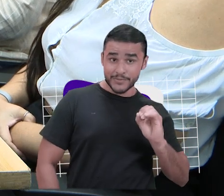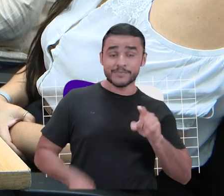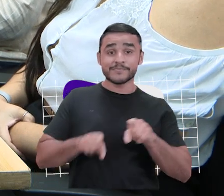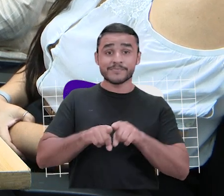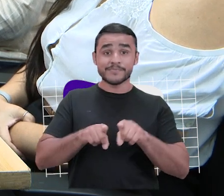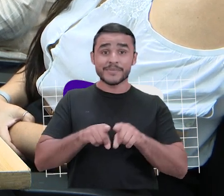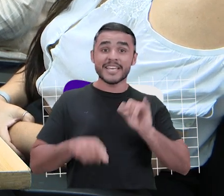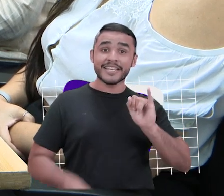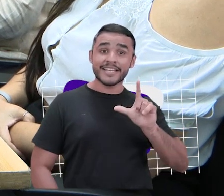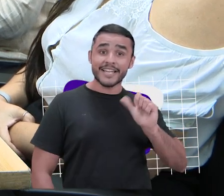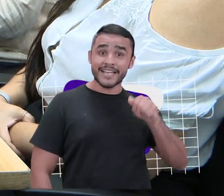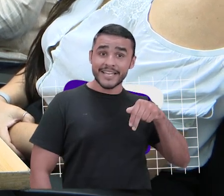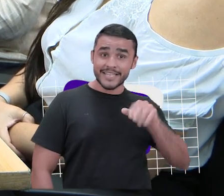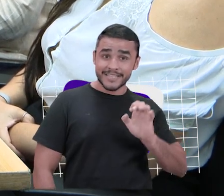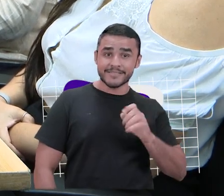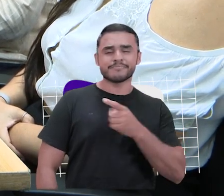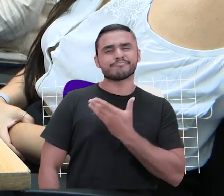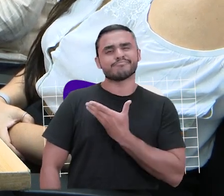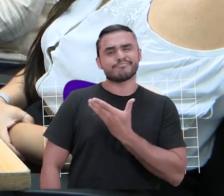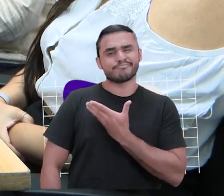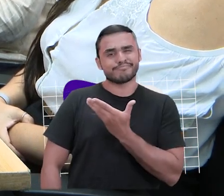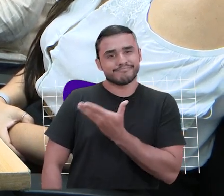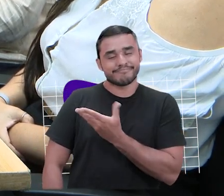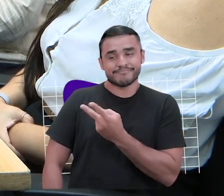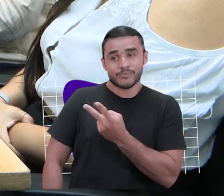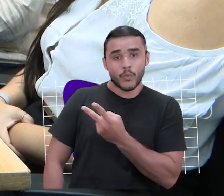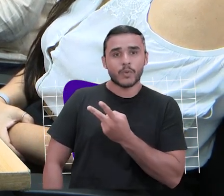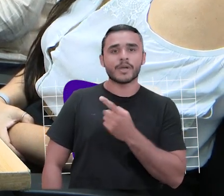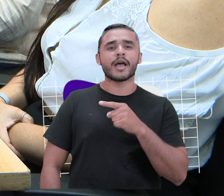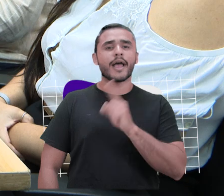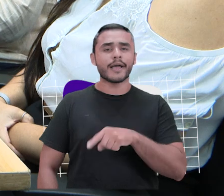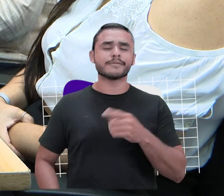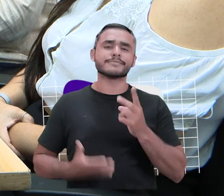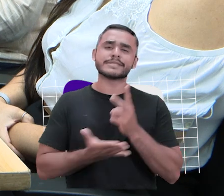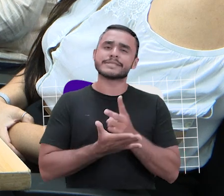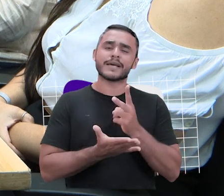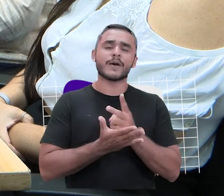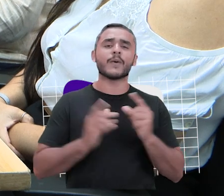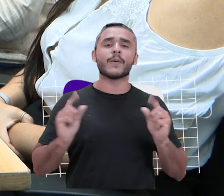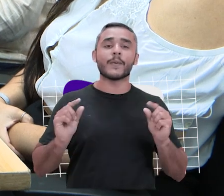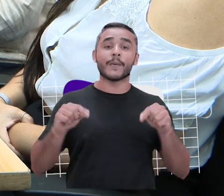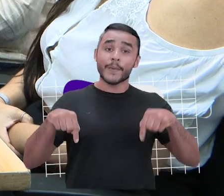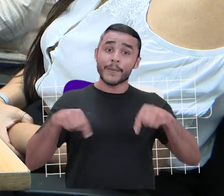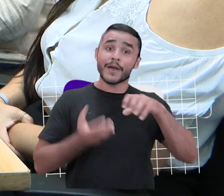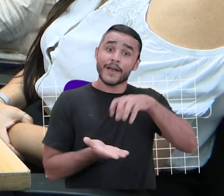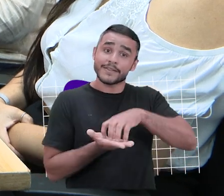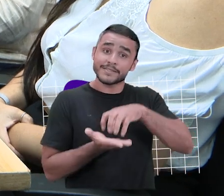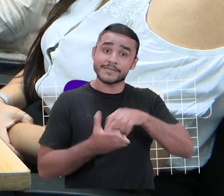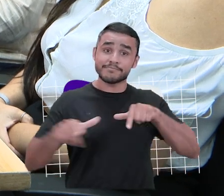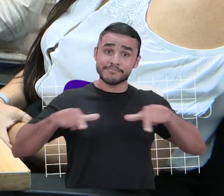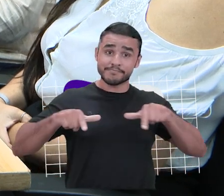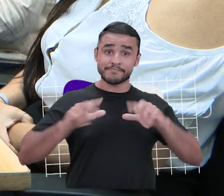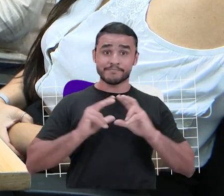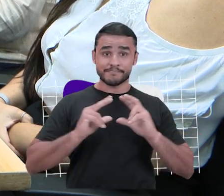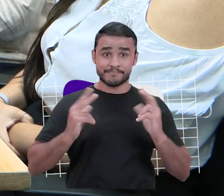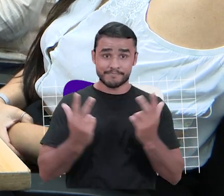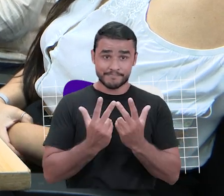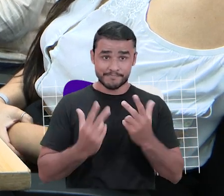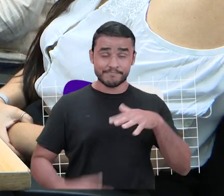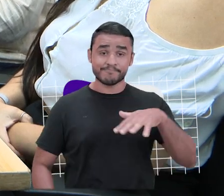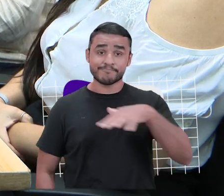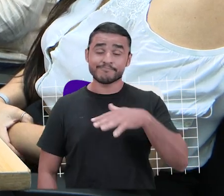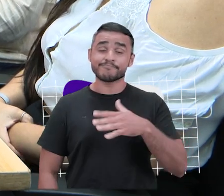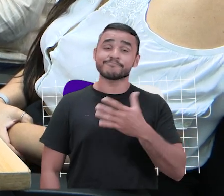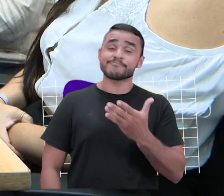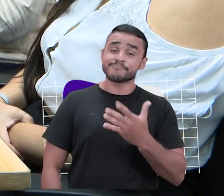Ilane Silveira, que somos amigos de muito tempo e há pouco tempo, que são aqui servidores da Câmara Municipal de Fortaleza, junto comigo. E